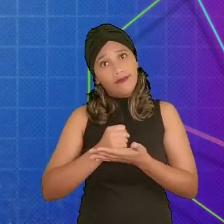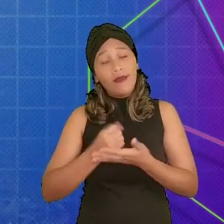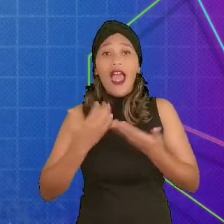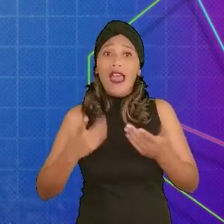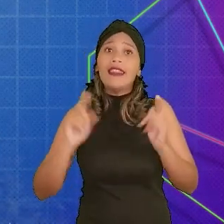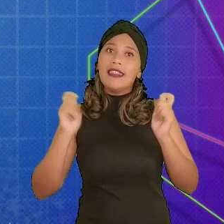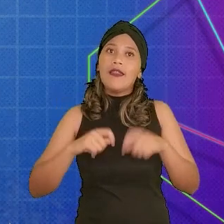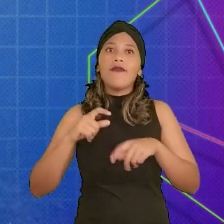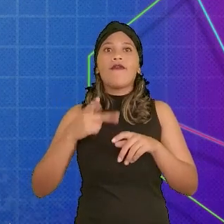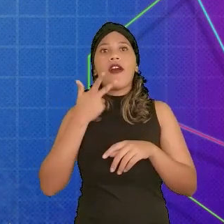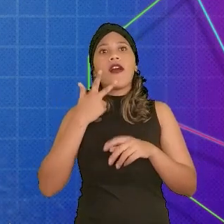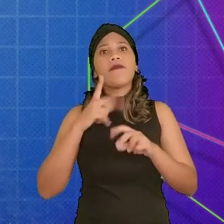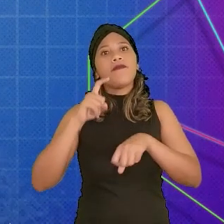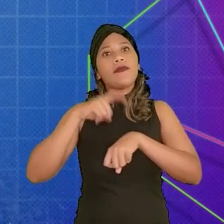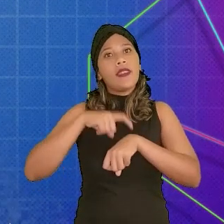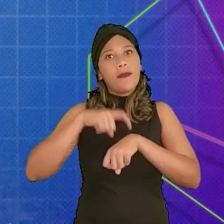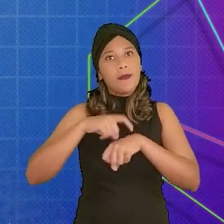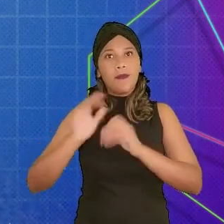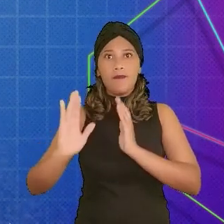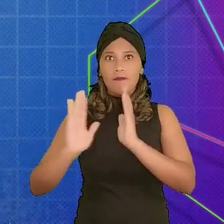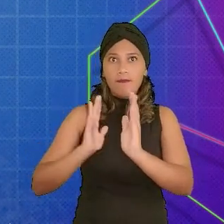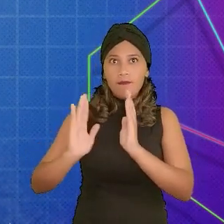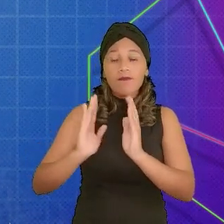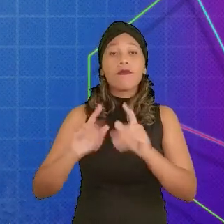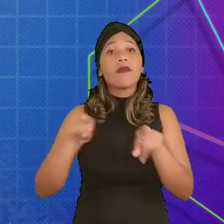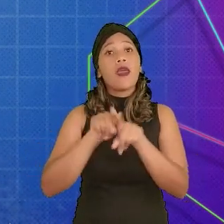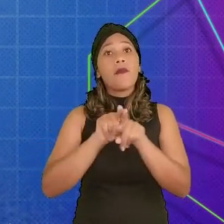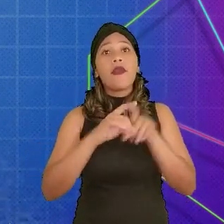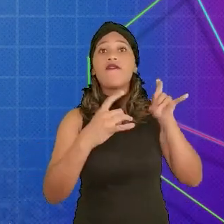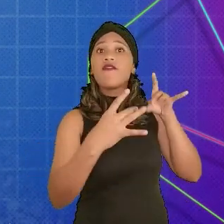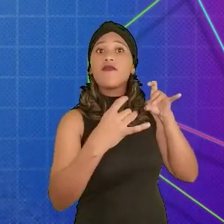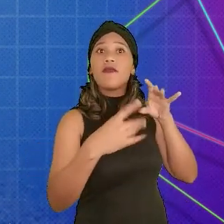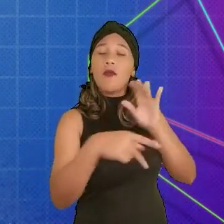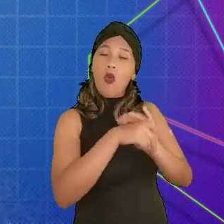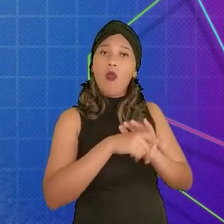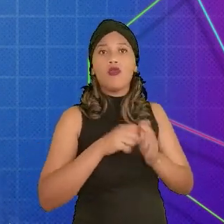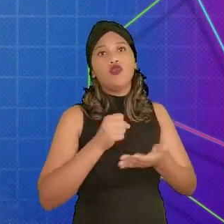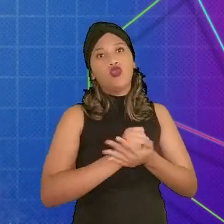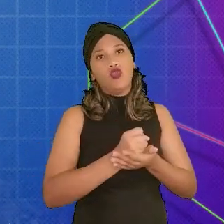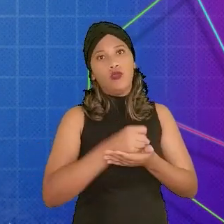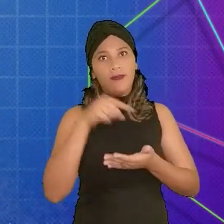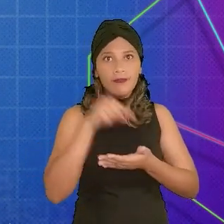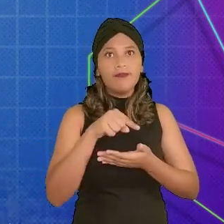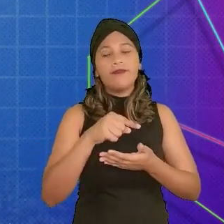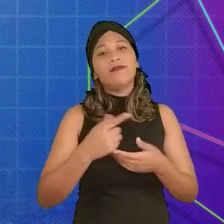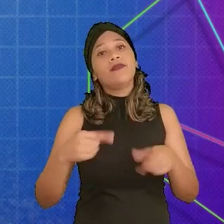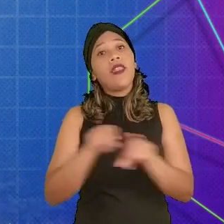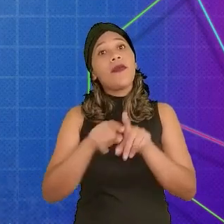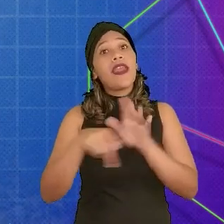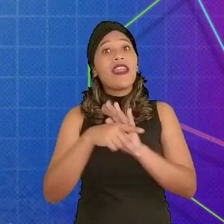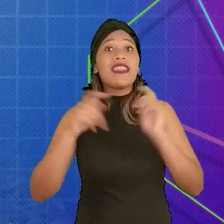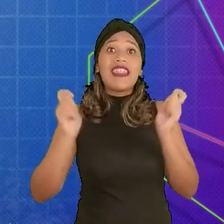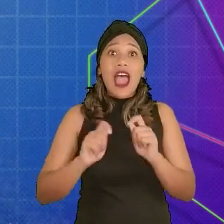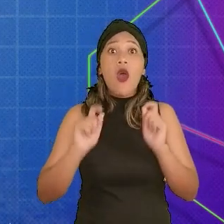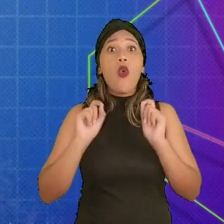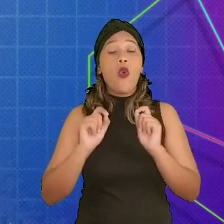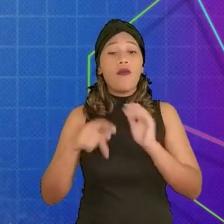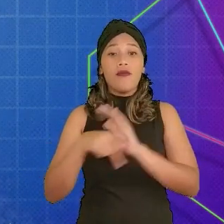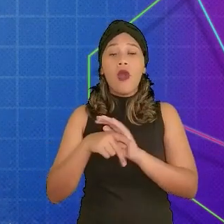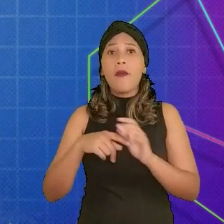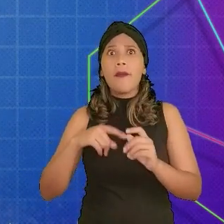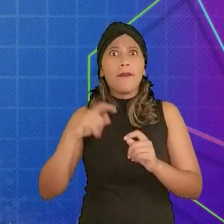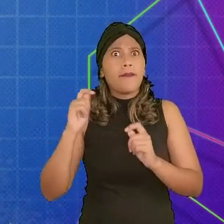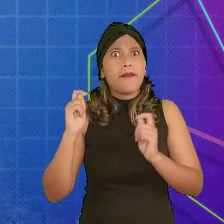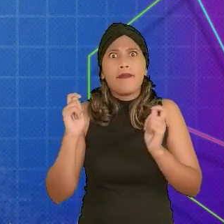podemos falar de tempo, tratar de ciclos de ação do jogador e feedback do jogo. Esses ciclos podem ser baseados em